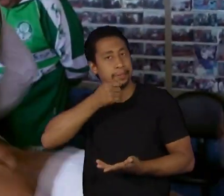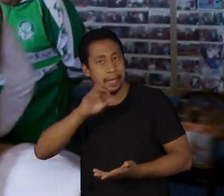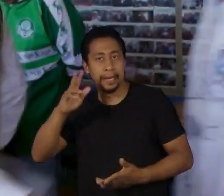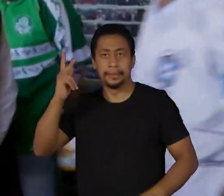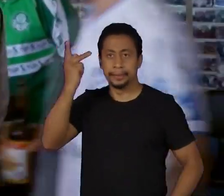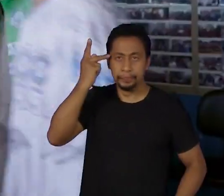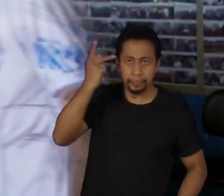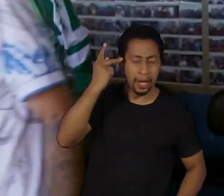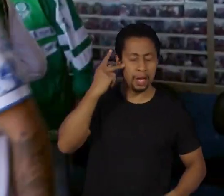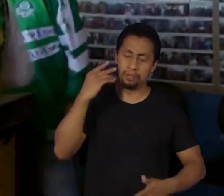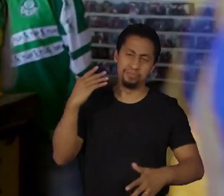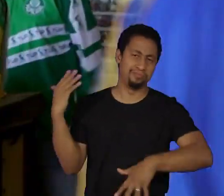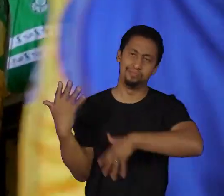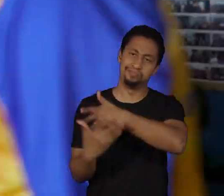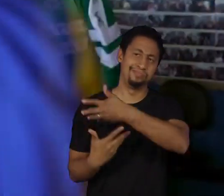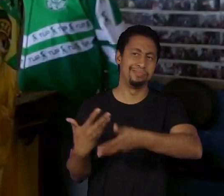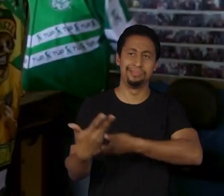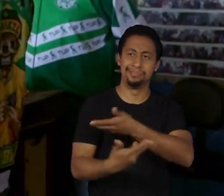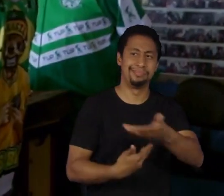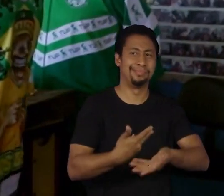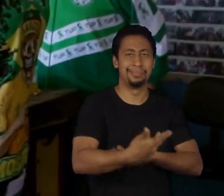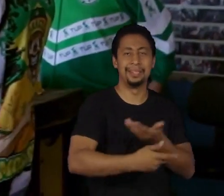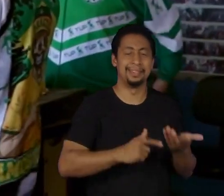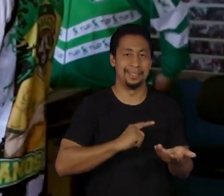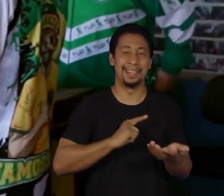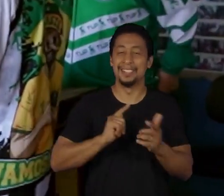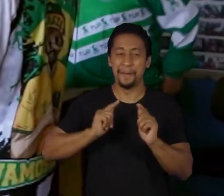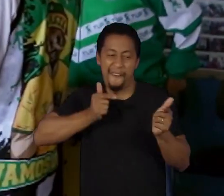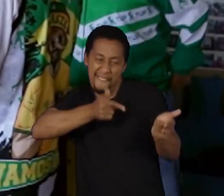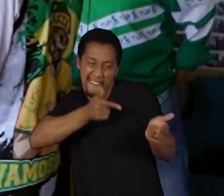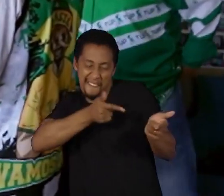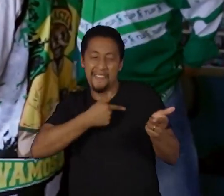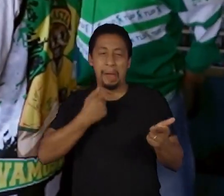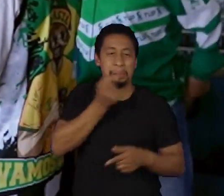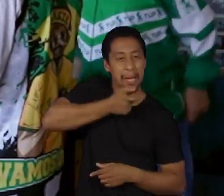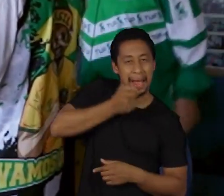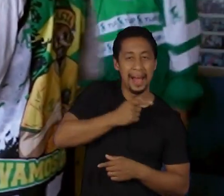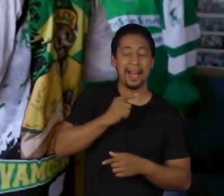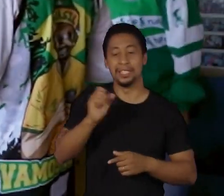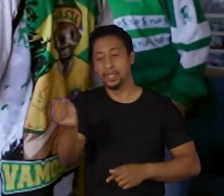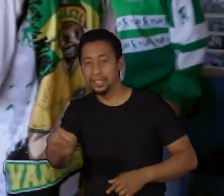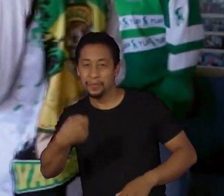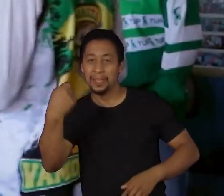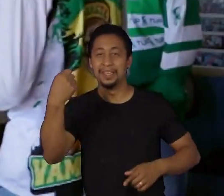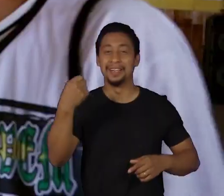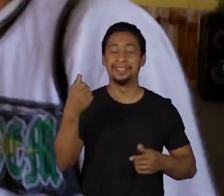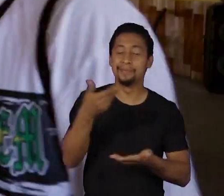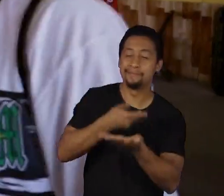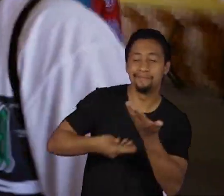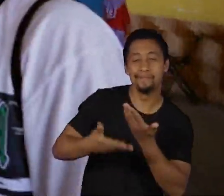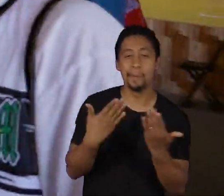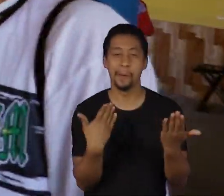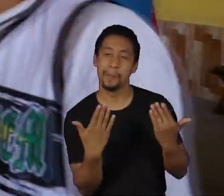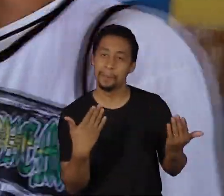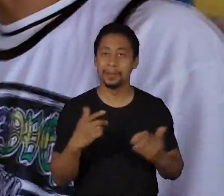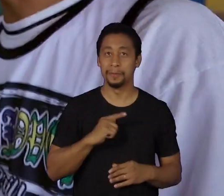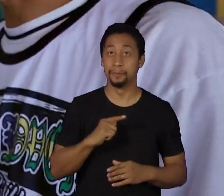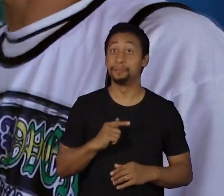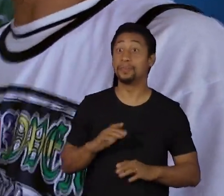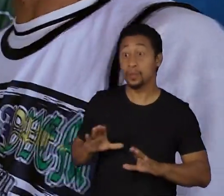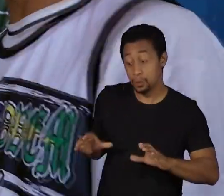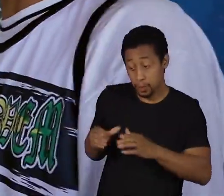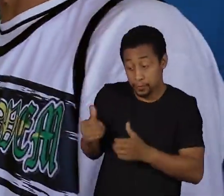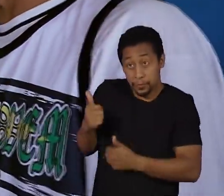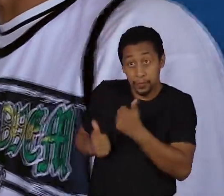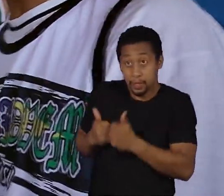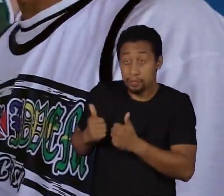paulino, que tem a gozação, a diversão, tomar aquela gelada, aquela resenha gostosa. A Várzea reúne coisas que